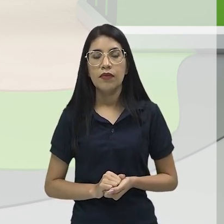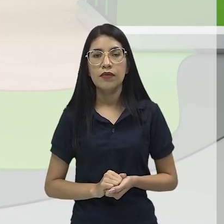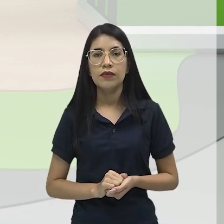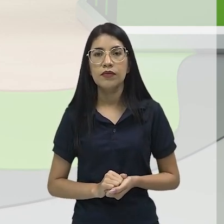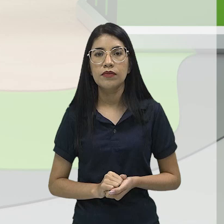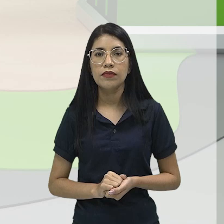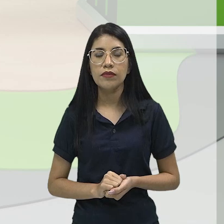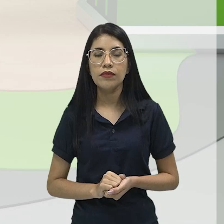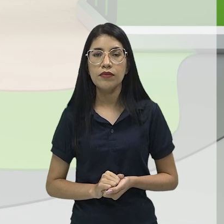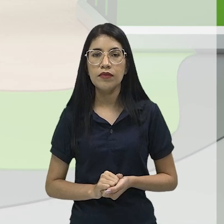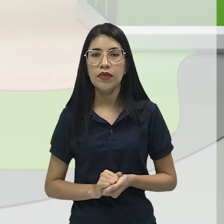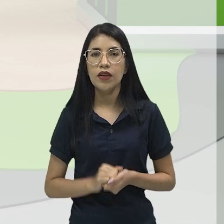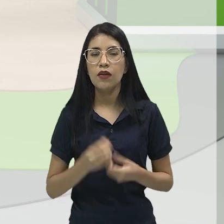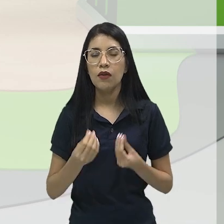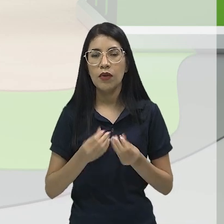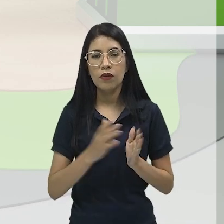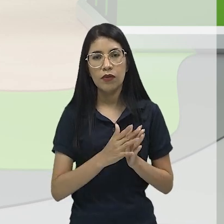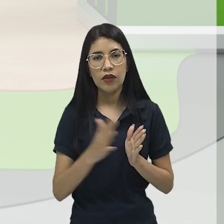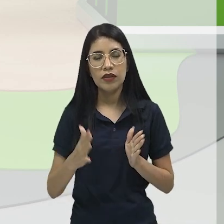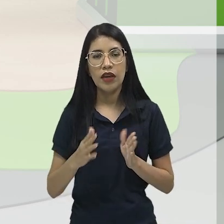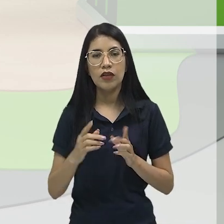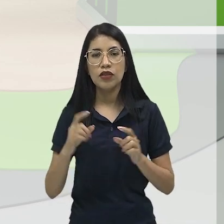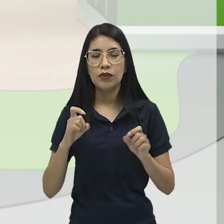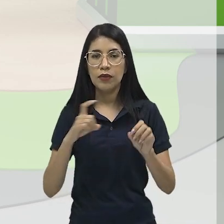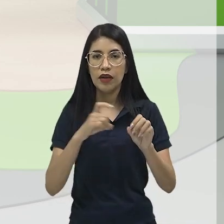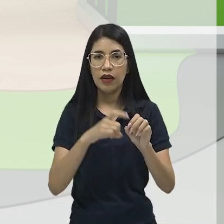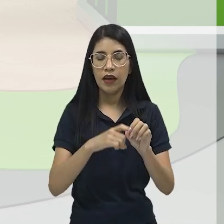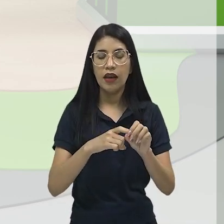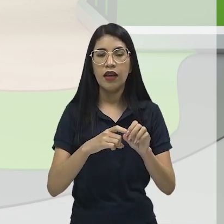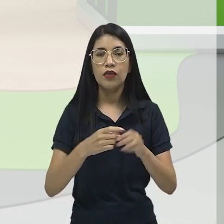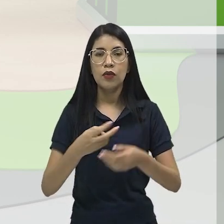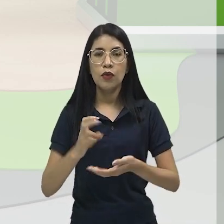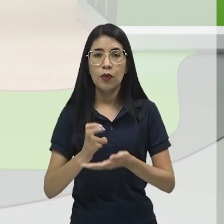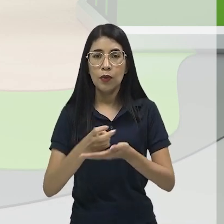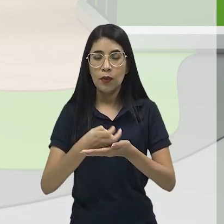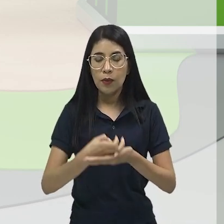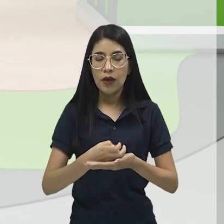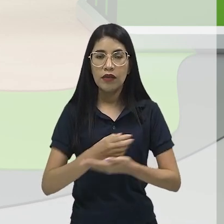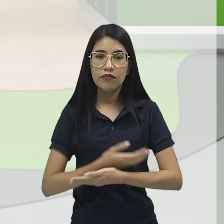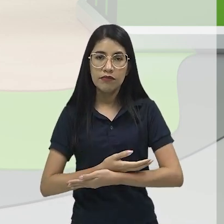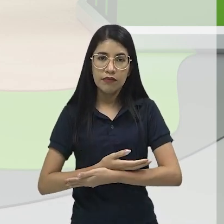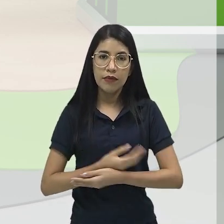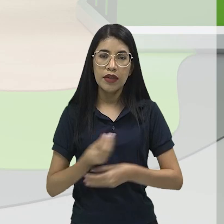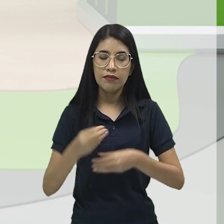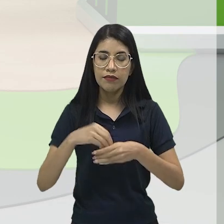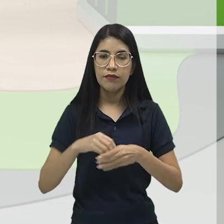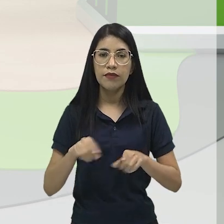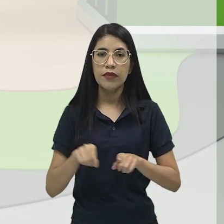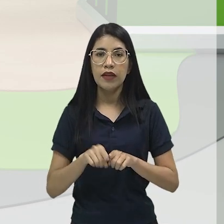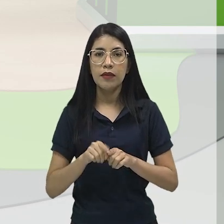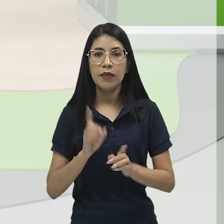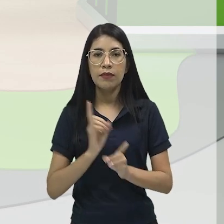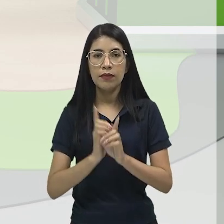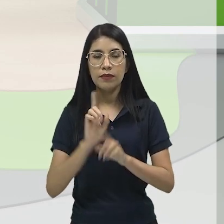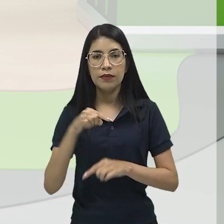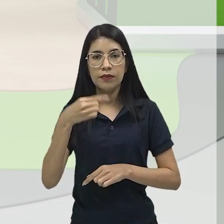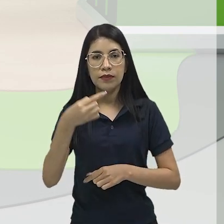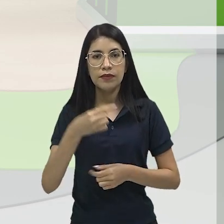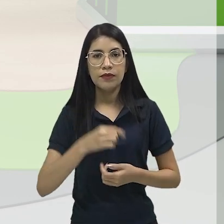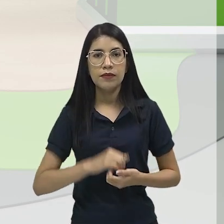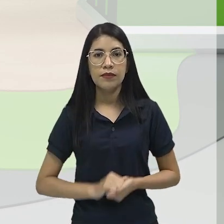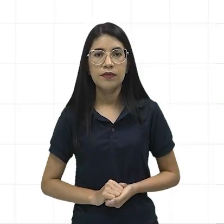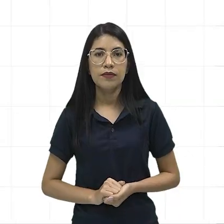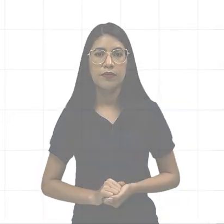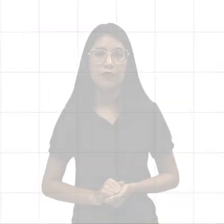de indivíduo, né, que é esse processo de fecundação, de embriologia, formação de bebê, e até a próxima aula.